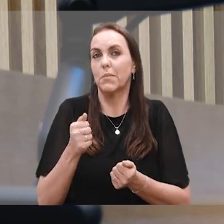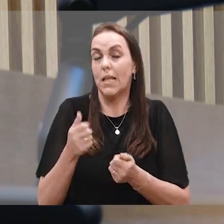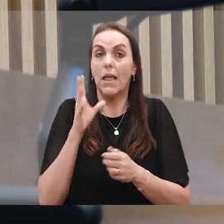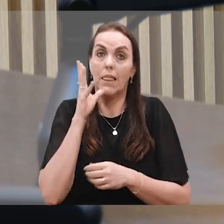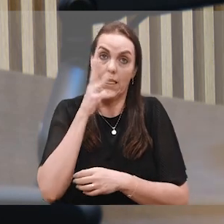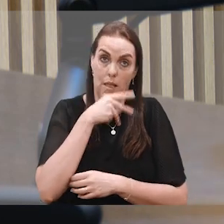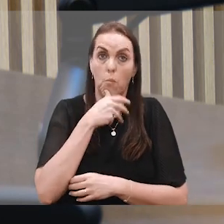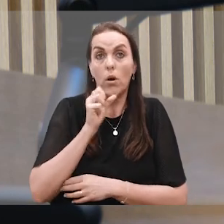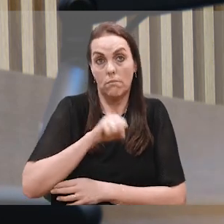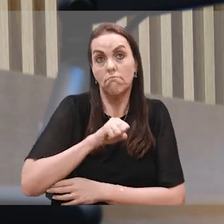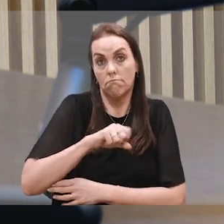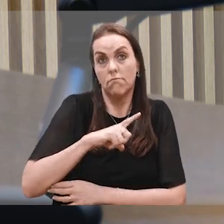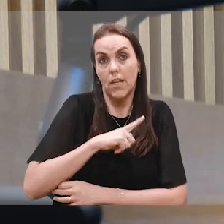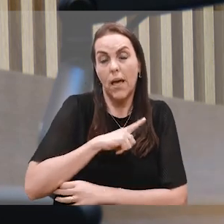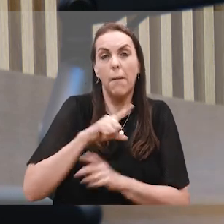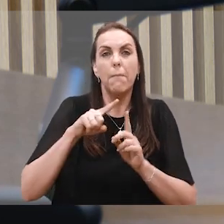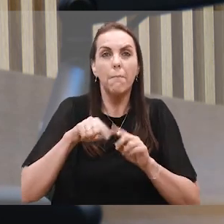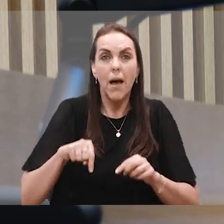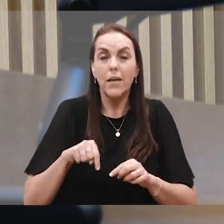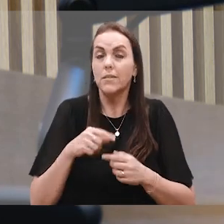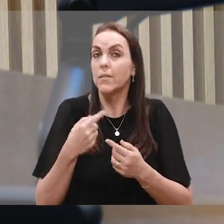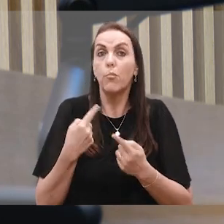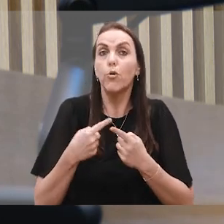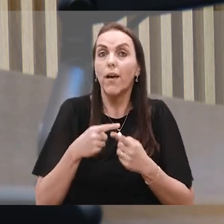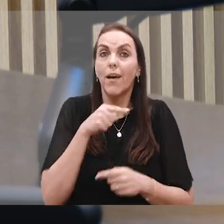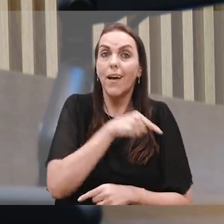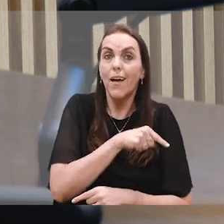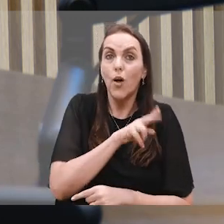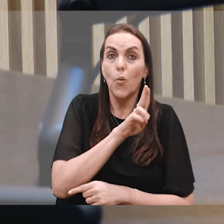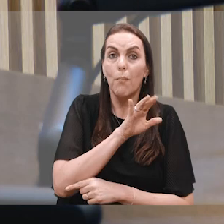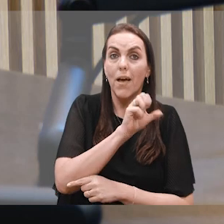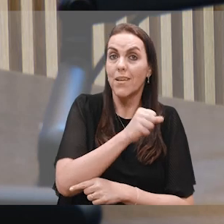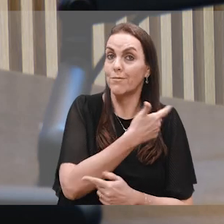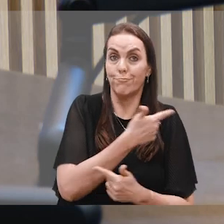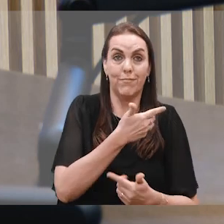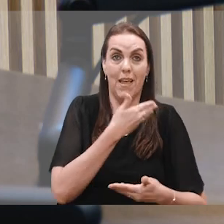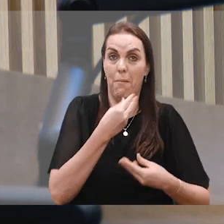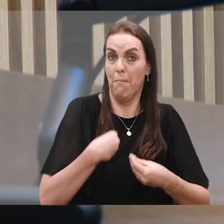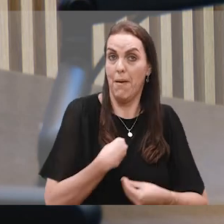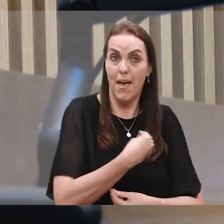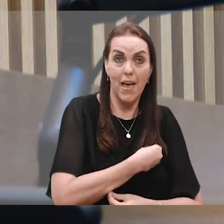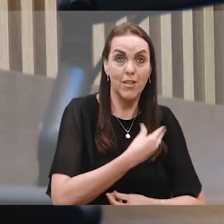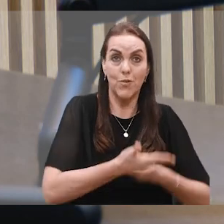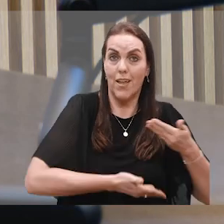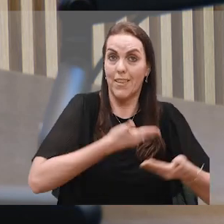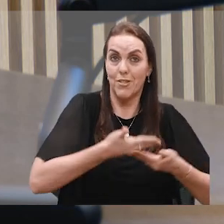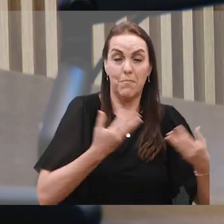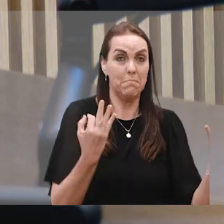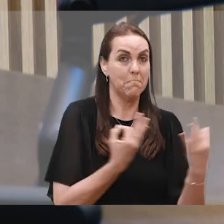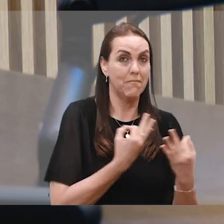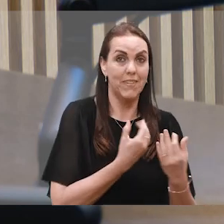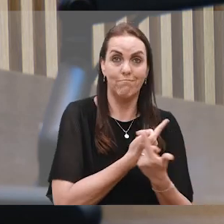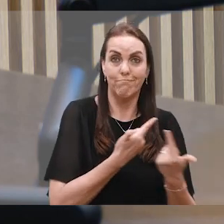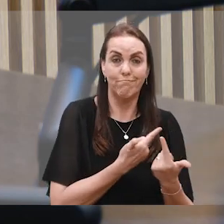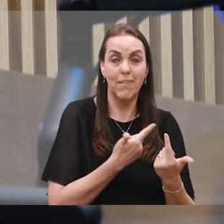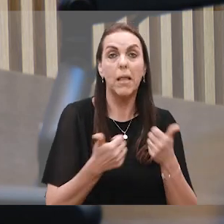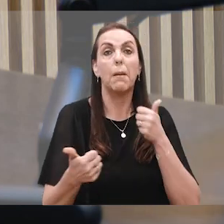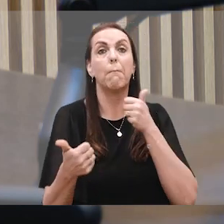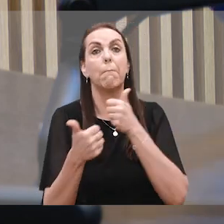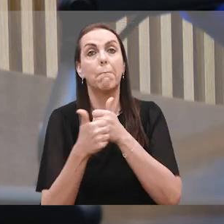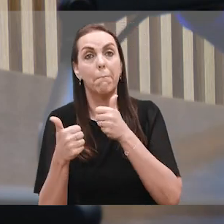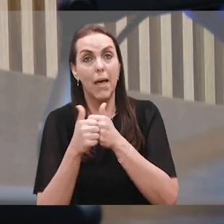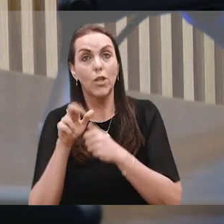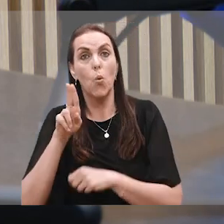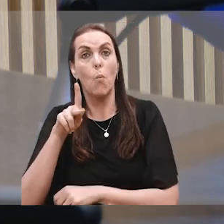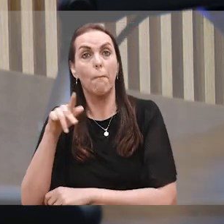atendida, apesar das demoras. Porque nas UBS não tem médico, não tem atendimento adequado, então ela às vezes está mais